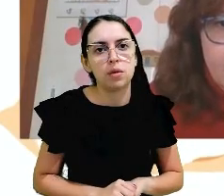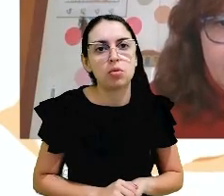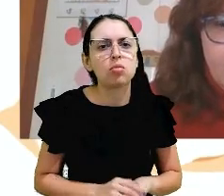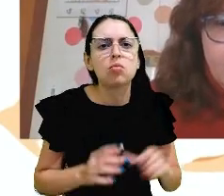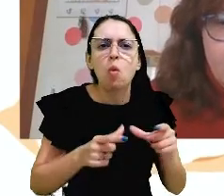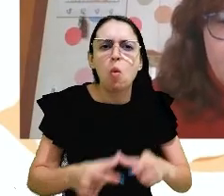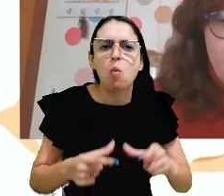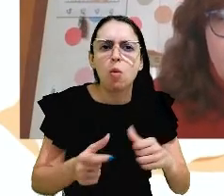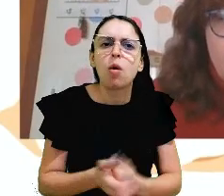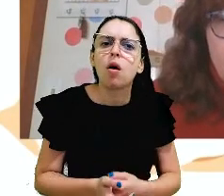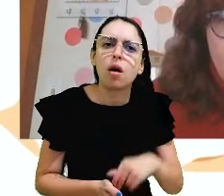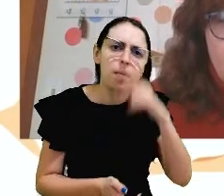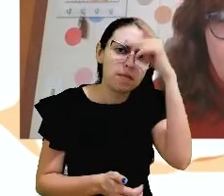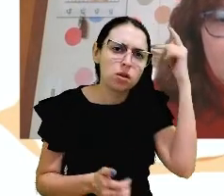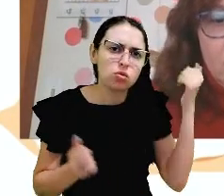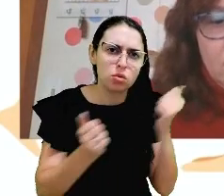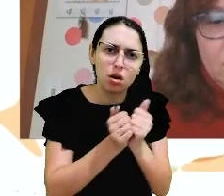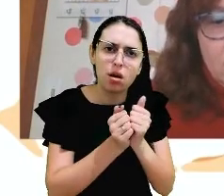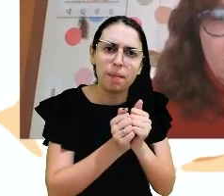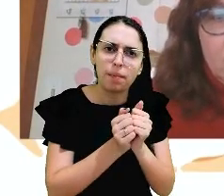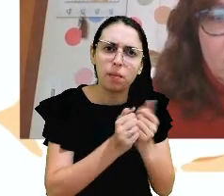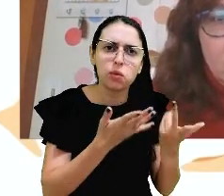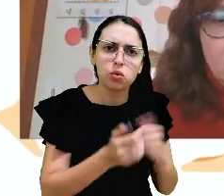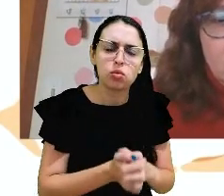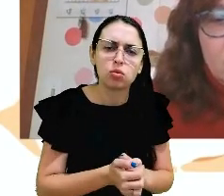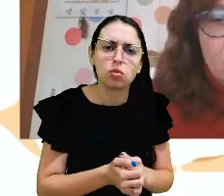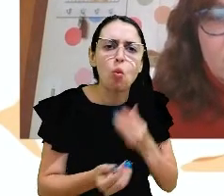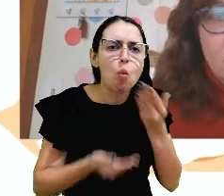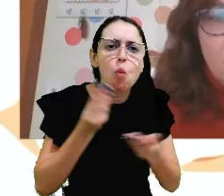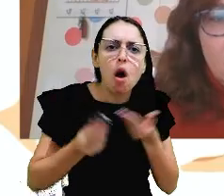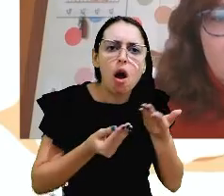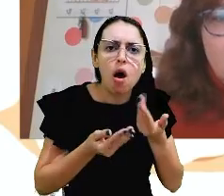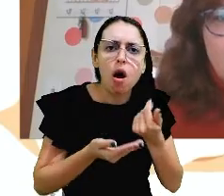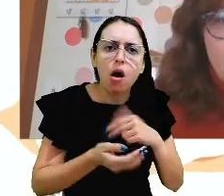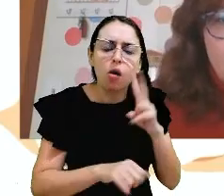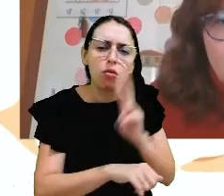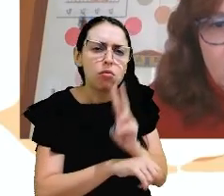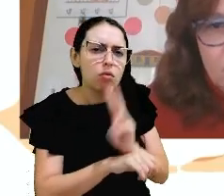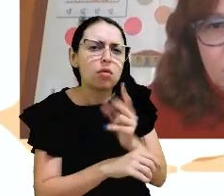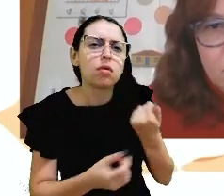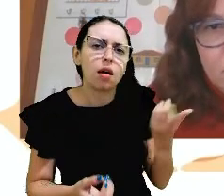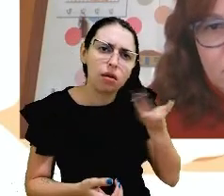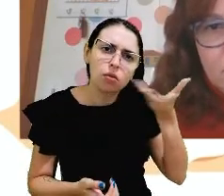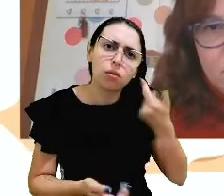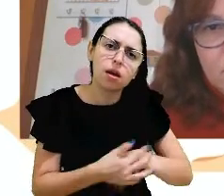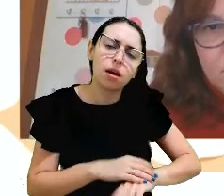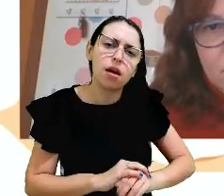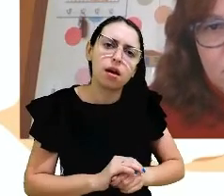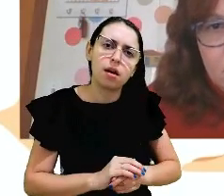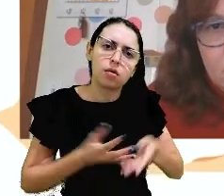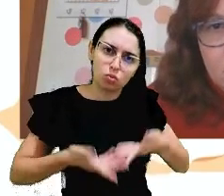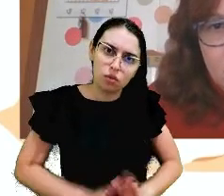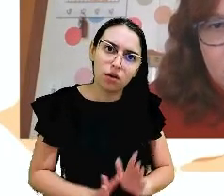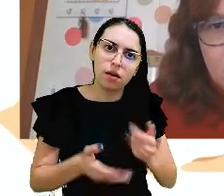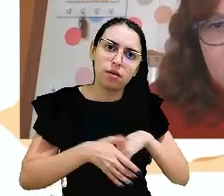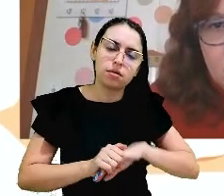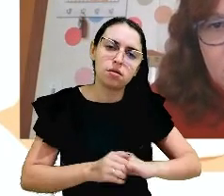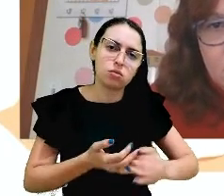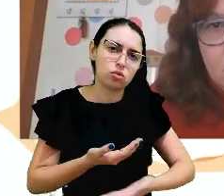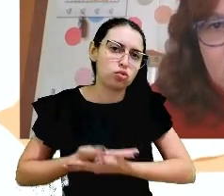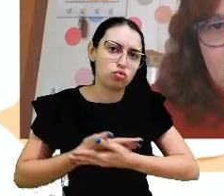onde, com quem e com que tipo de assistência elas querem ter seus filhos. Eu acho que